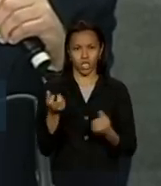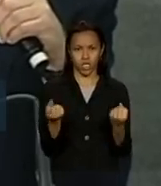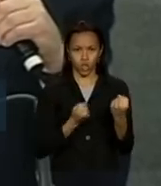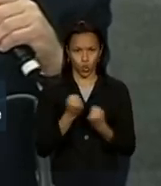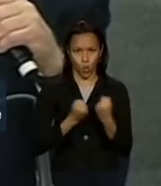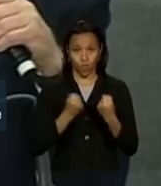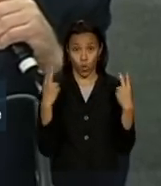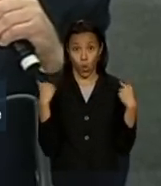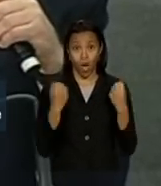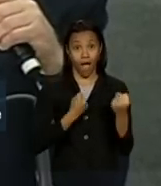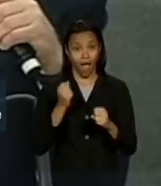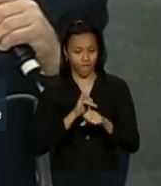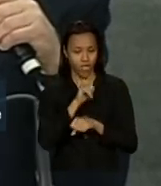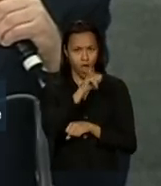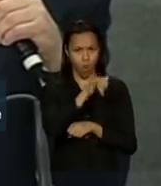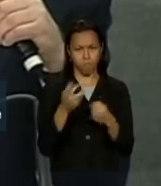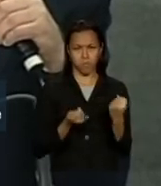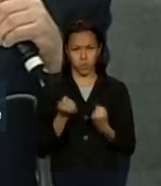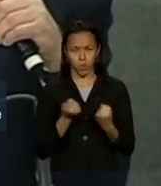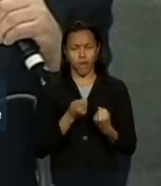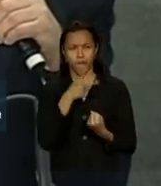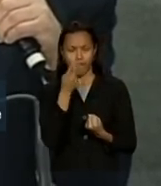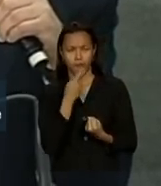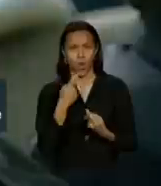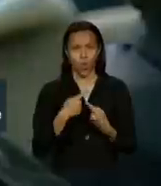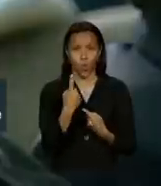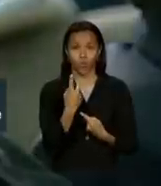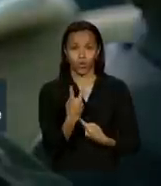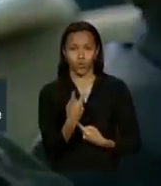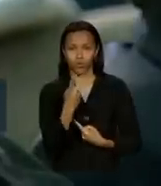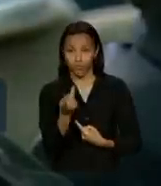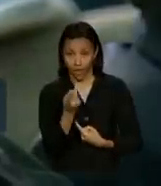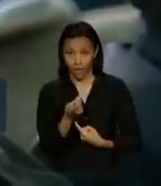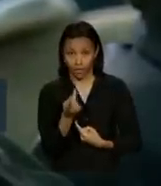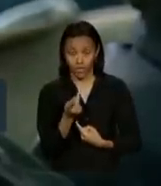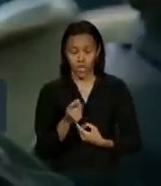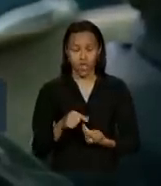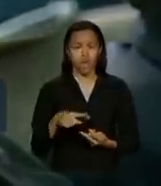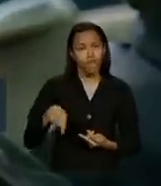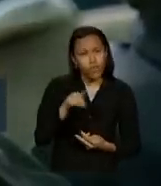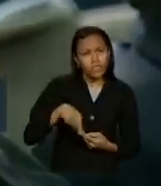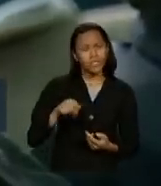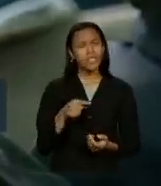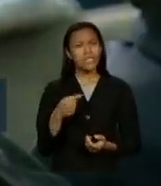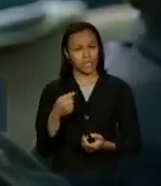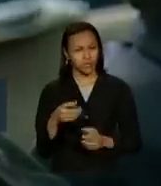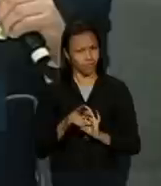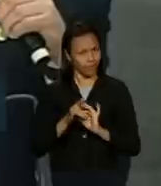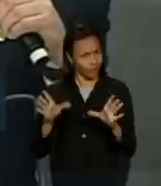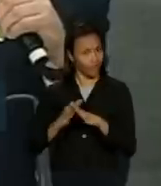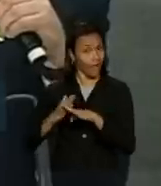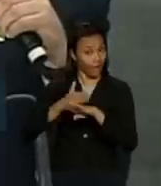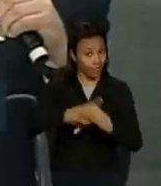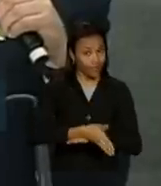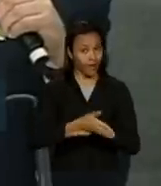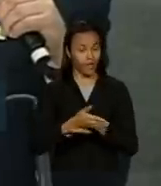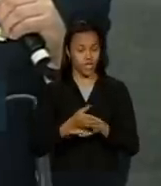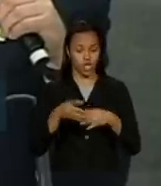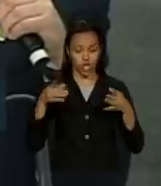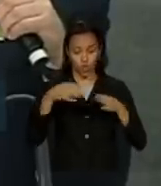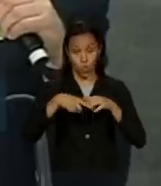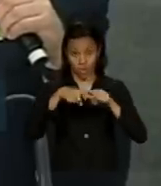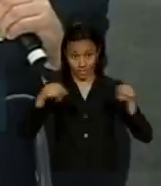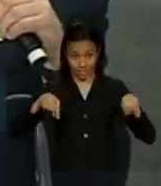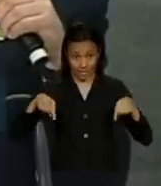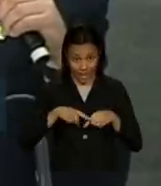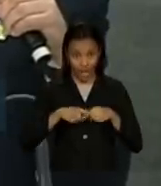tá E todos os reloginhos fazem uma duas vezes Tá certo vocês Estão dispostos a entrar numa sala cirúrgica